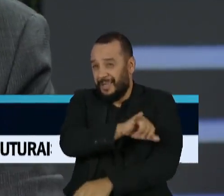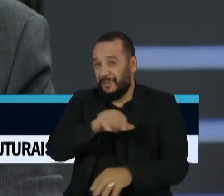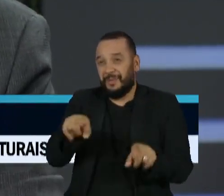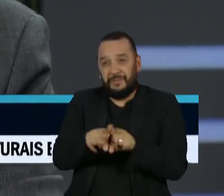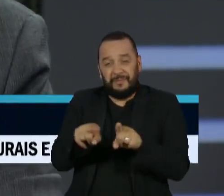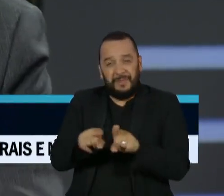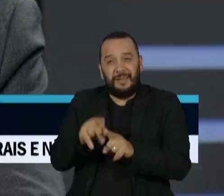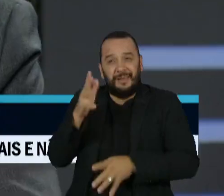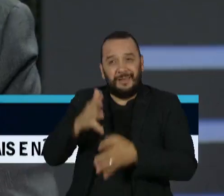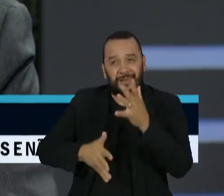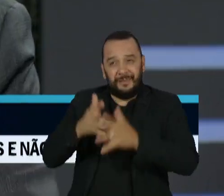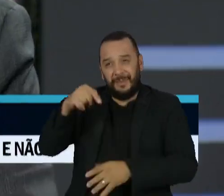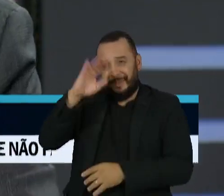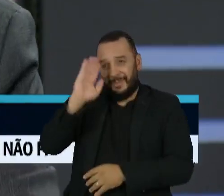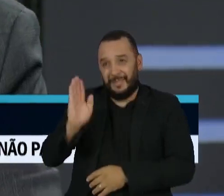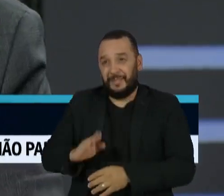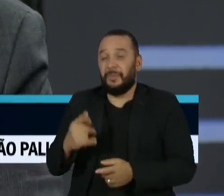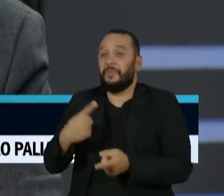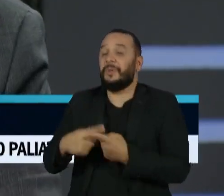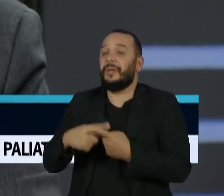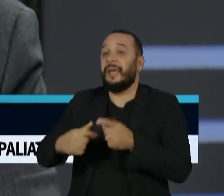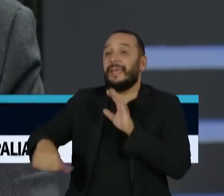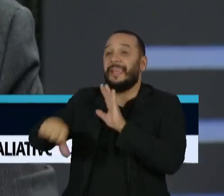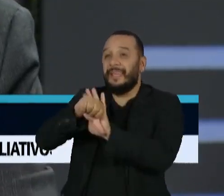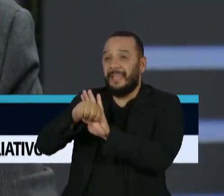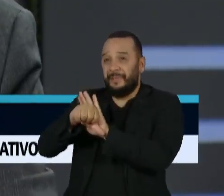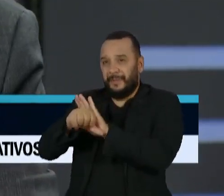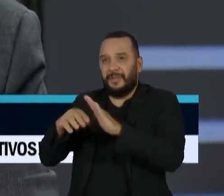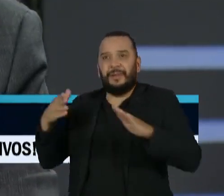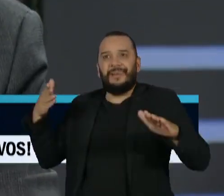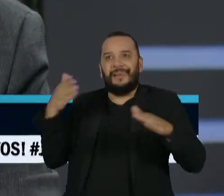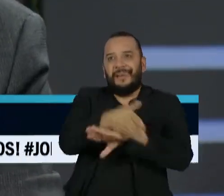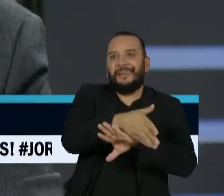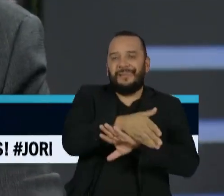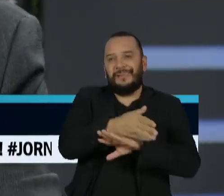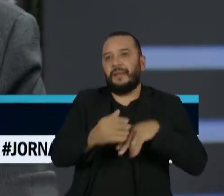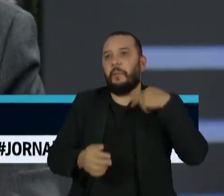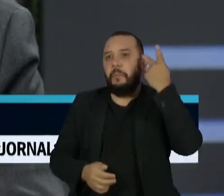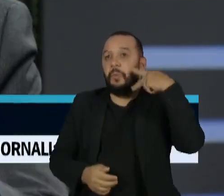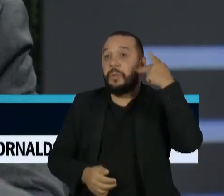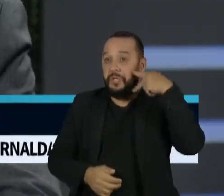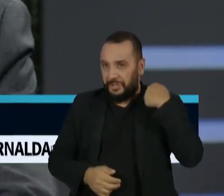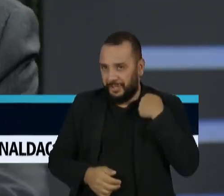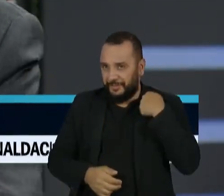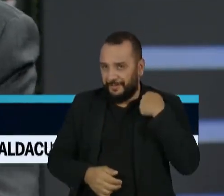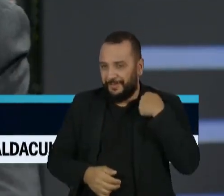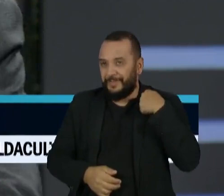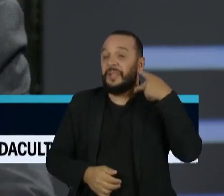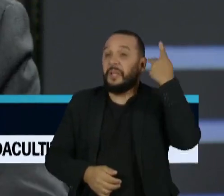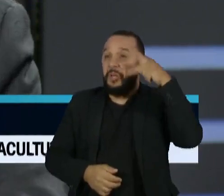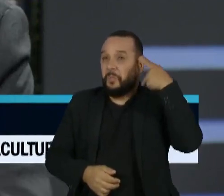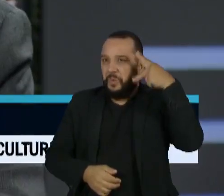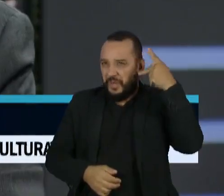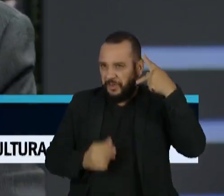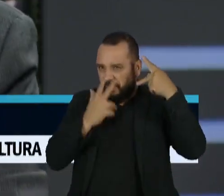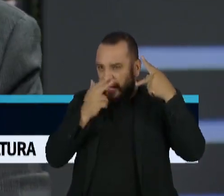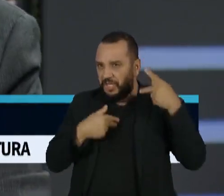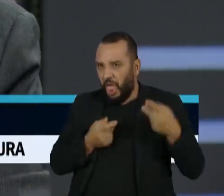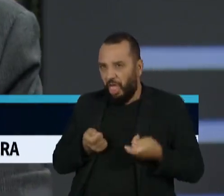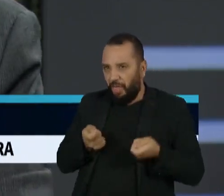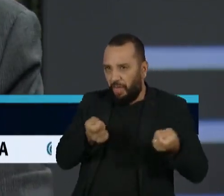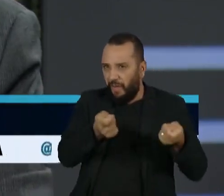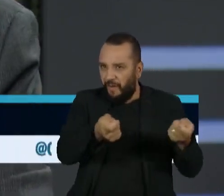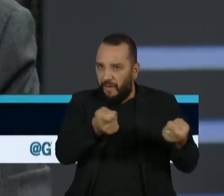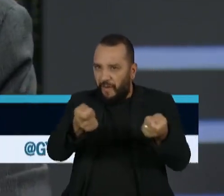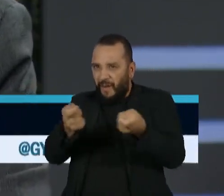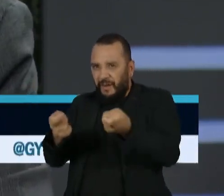se introduz na política, se financia através disso políticos e esses políticos seguram as coisas como a gente vê